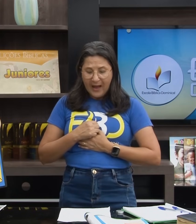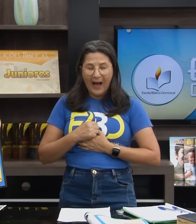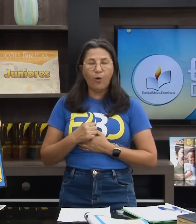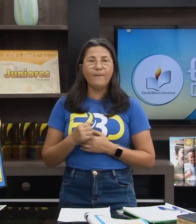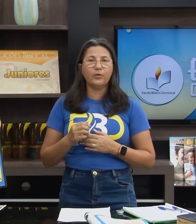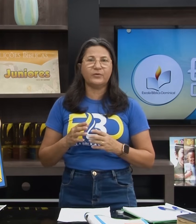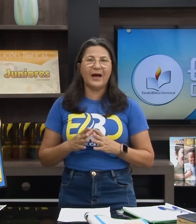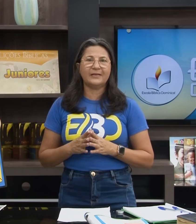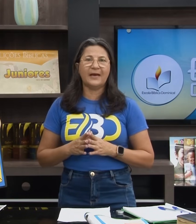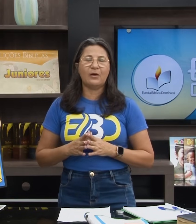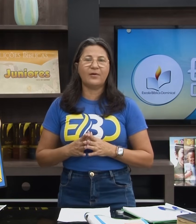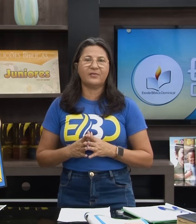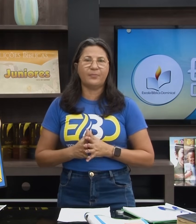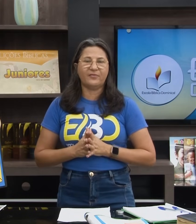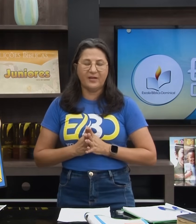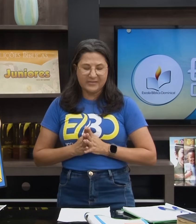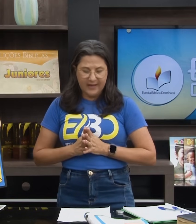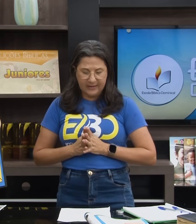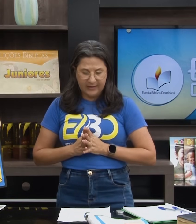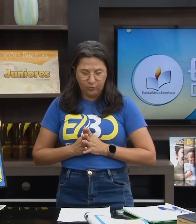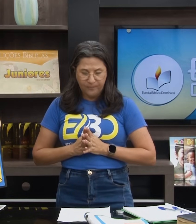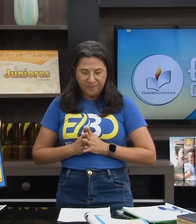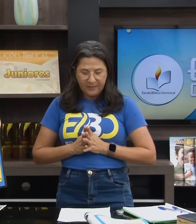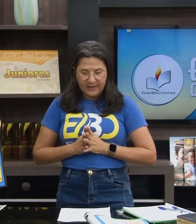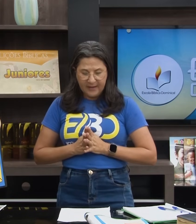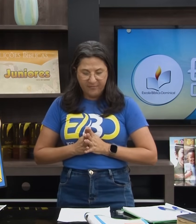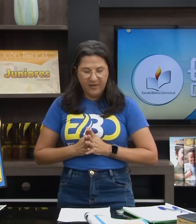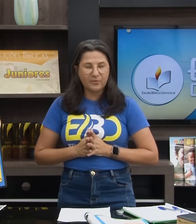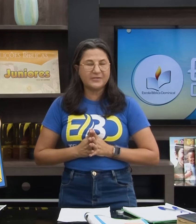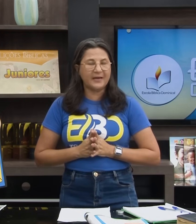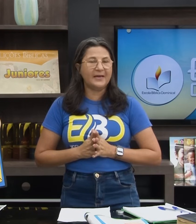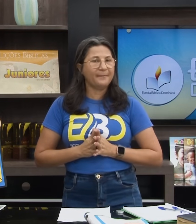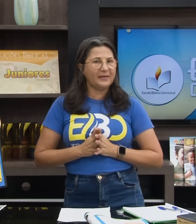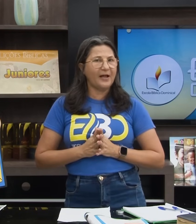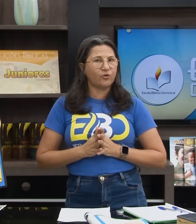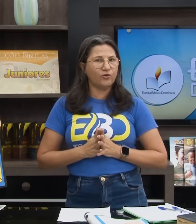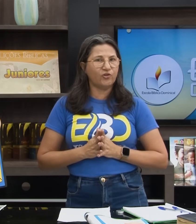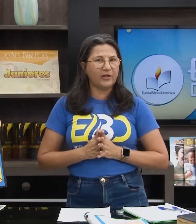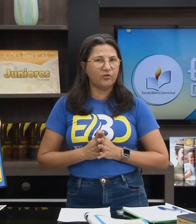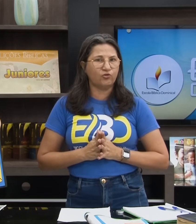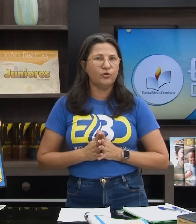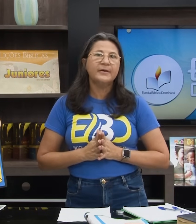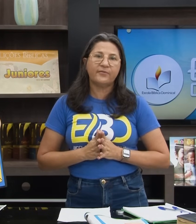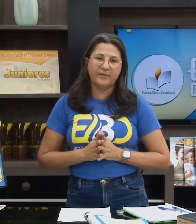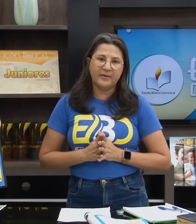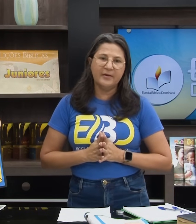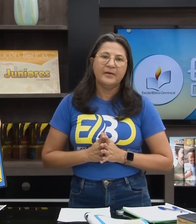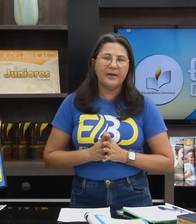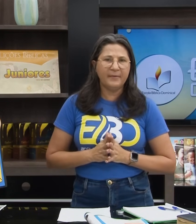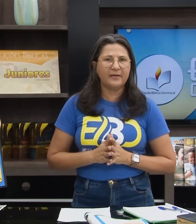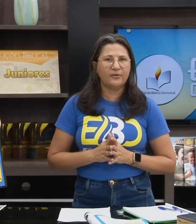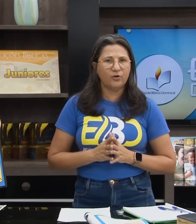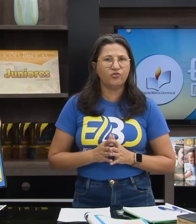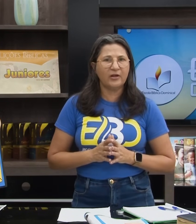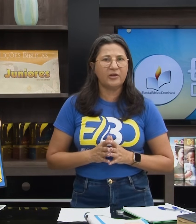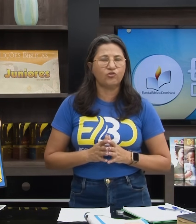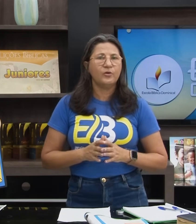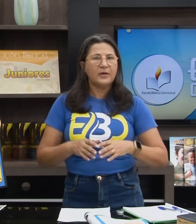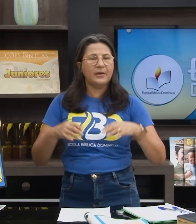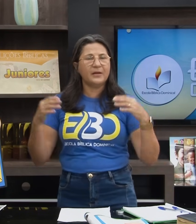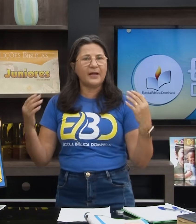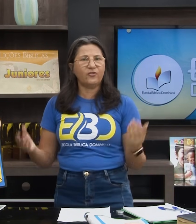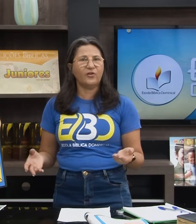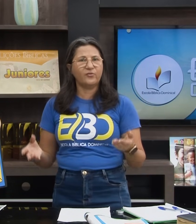nós a humildade ela é um exemplo a ser seguido e devemos ser imitadores de Cristo sim imitadores de